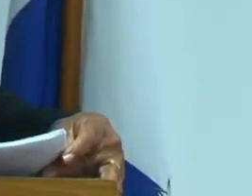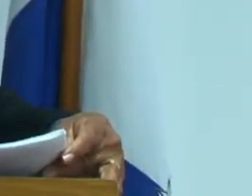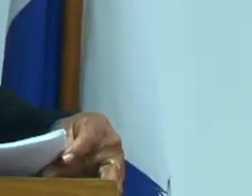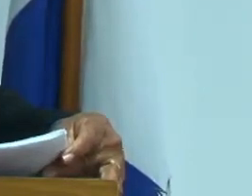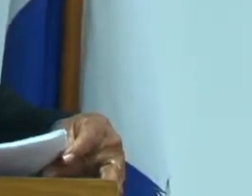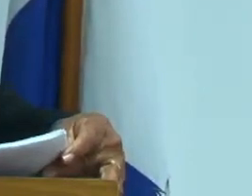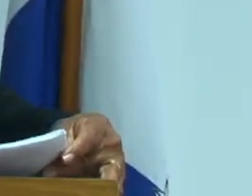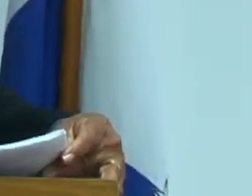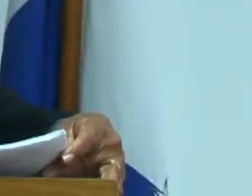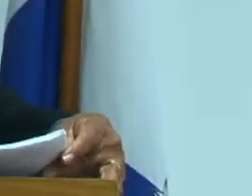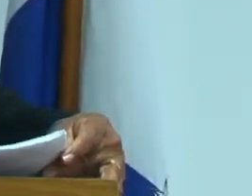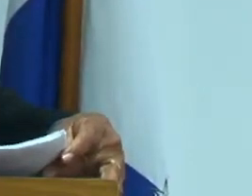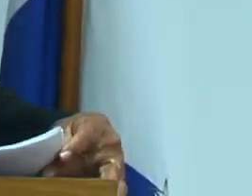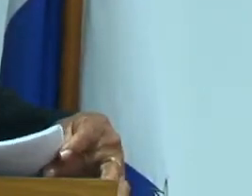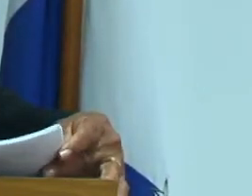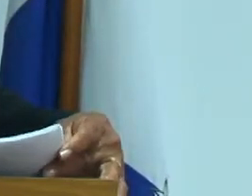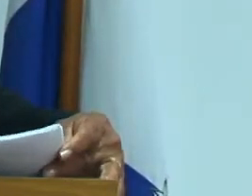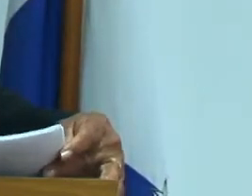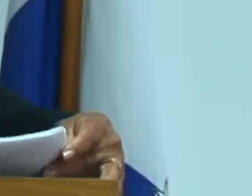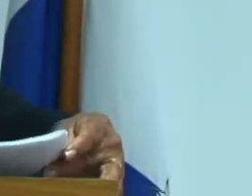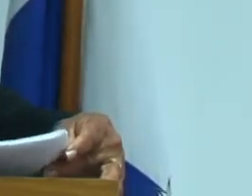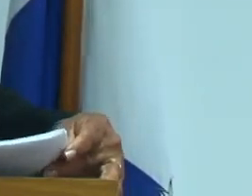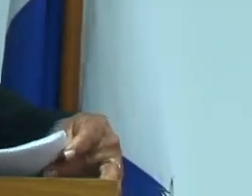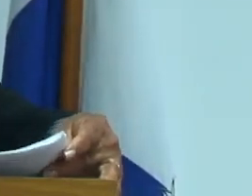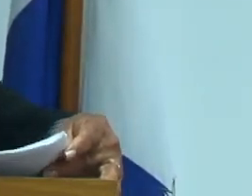E fiz também aqui,